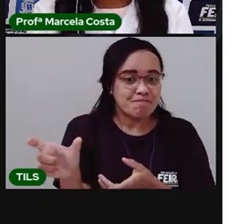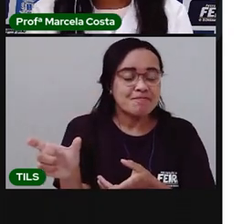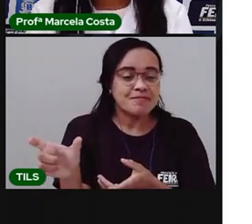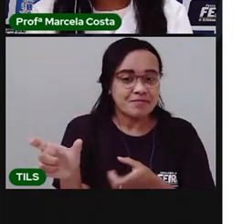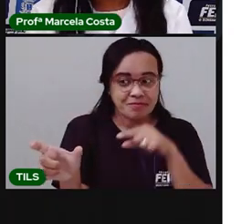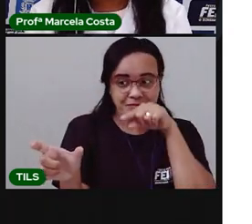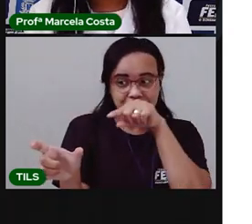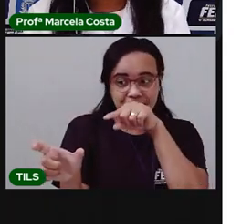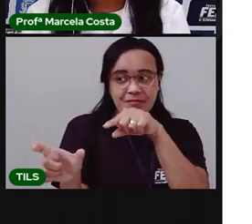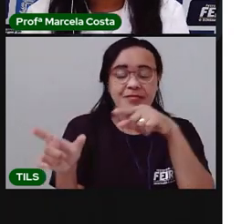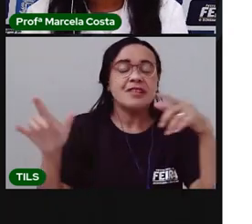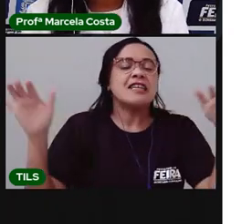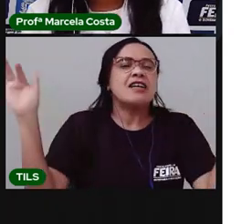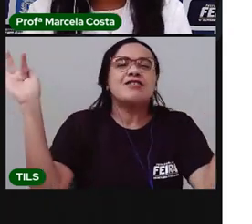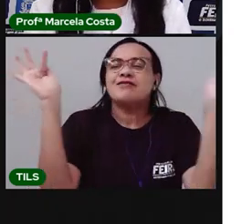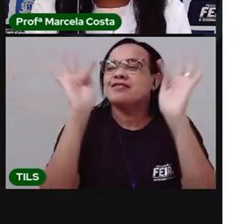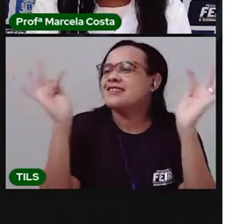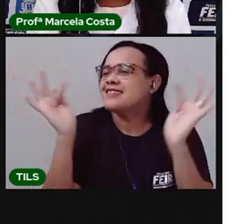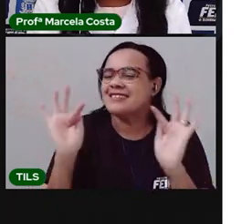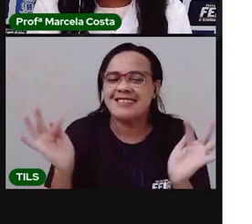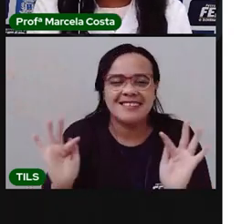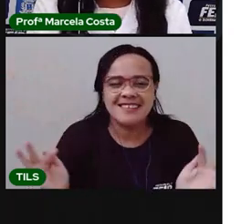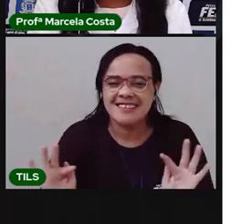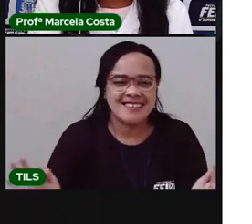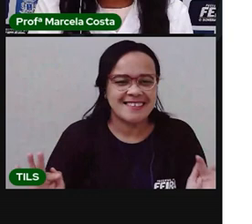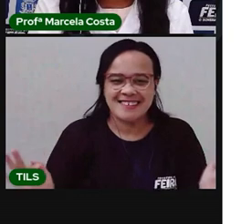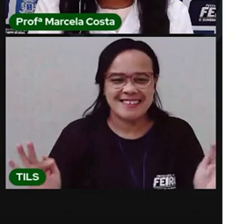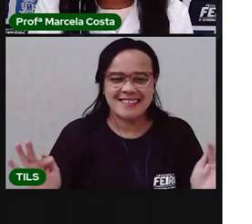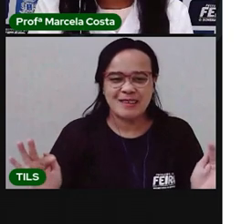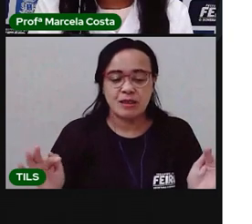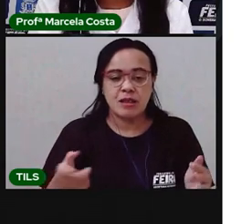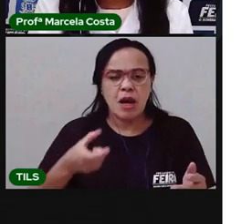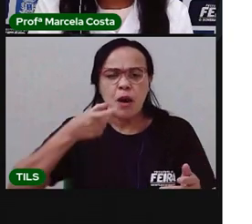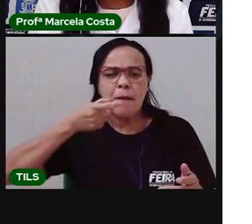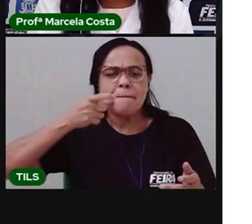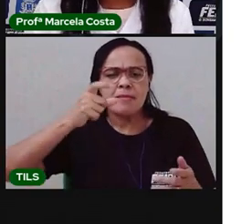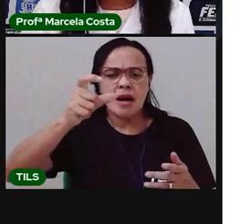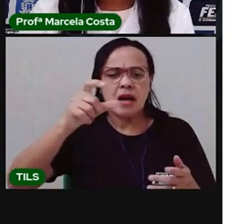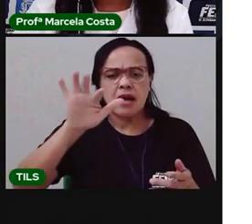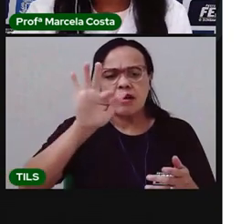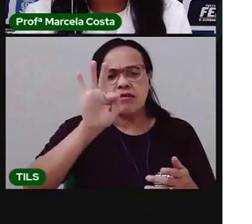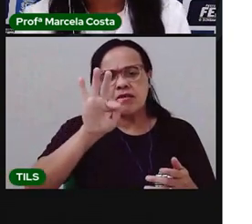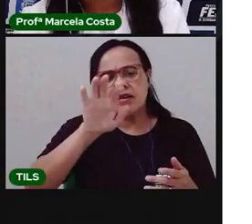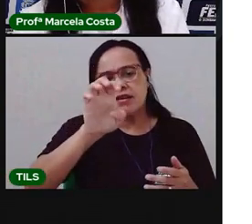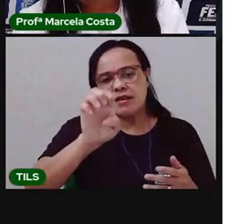Essa pessoa está feliz, né? Vamos ver como é que a gente escreve a palavra feliz?